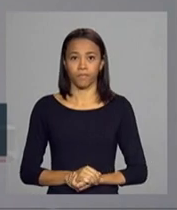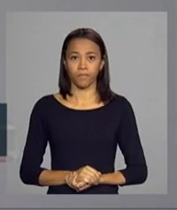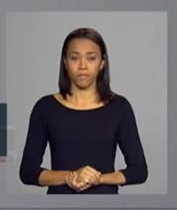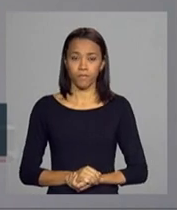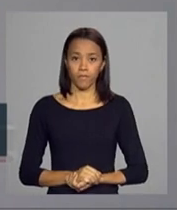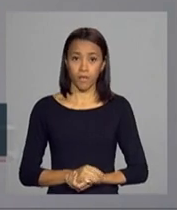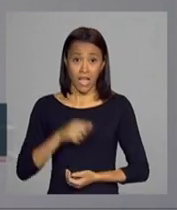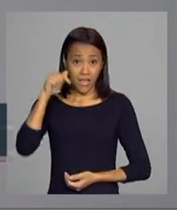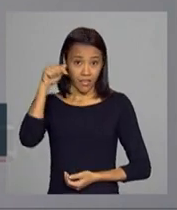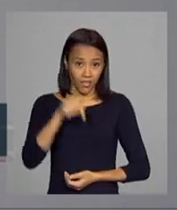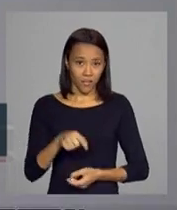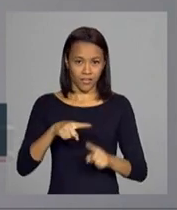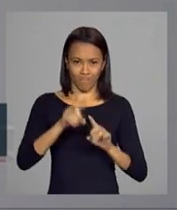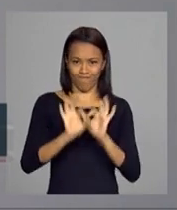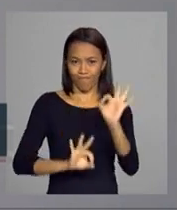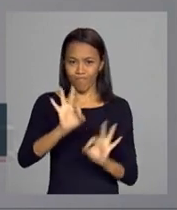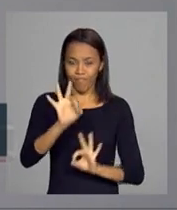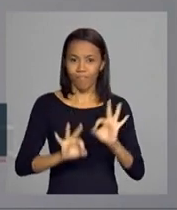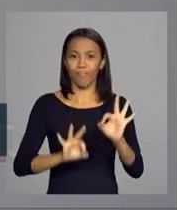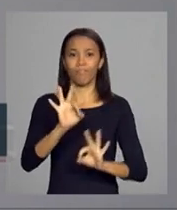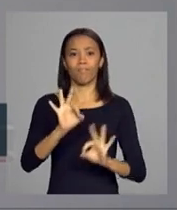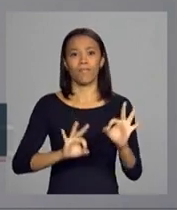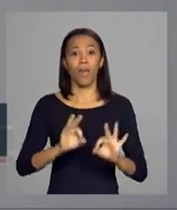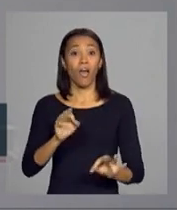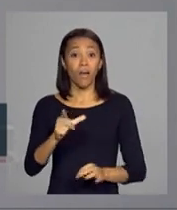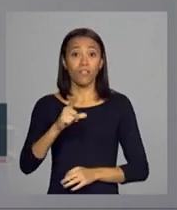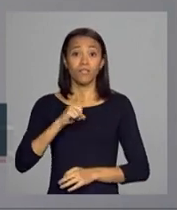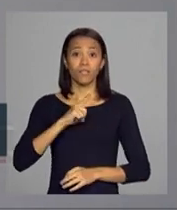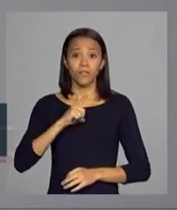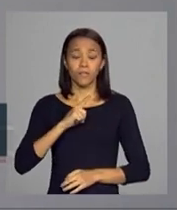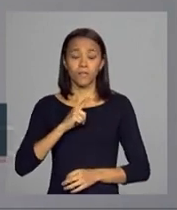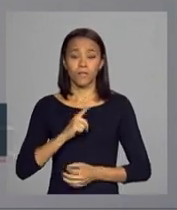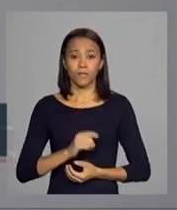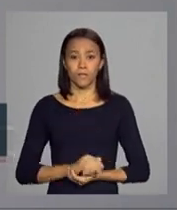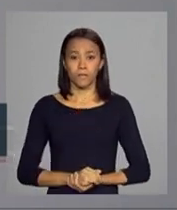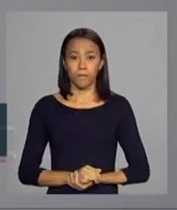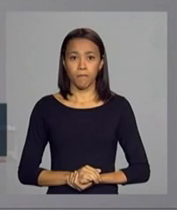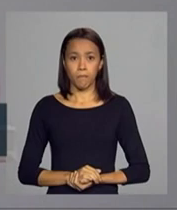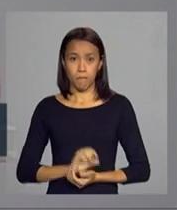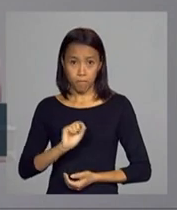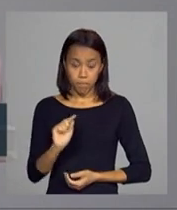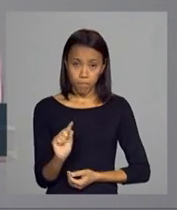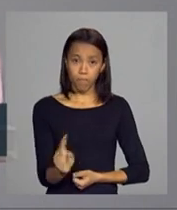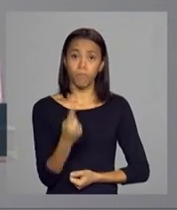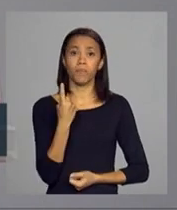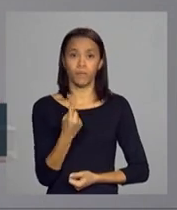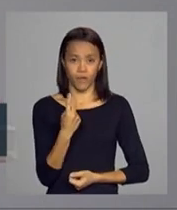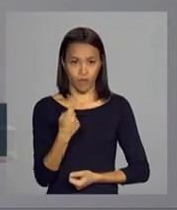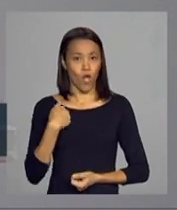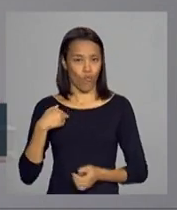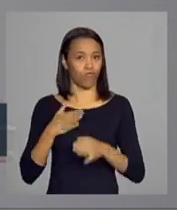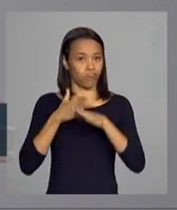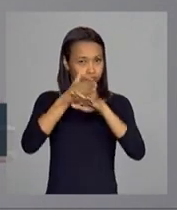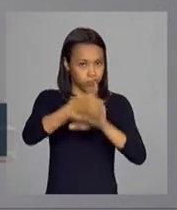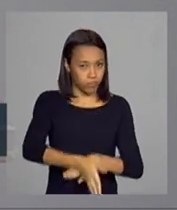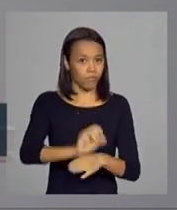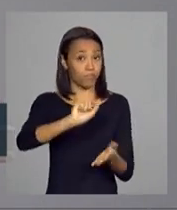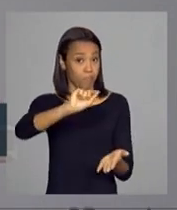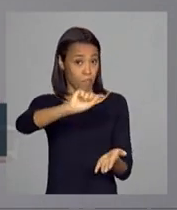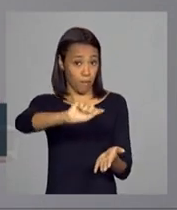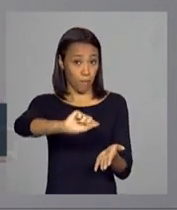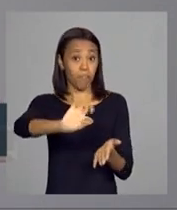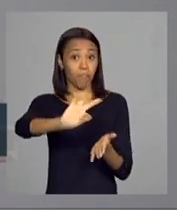Dentro desse projeto, tive, primeira instância, me matriculei no curso